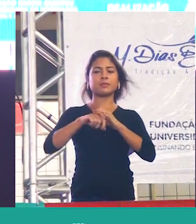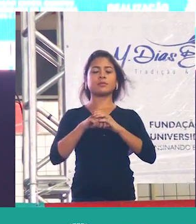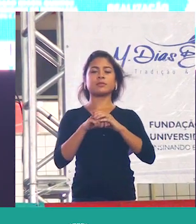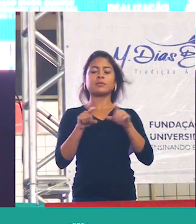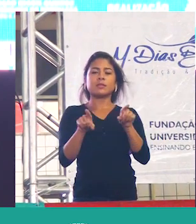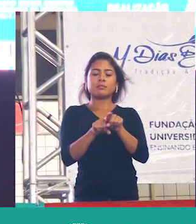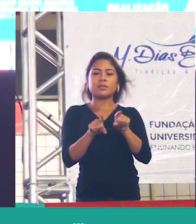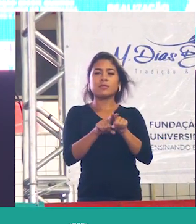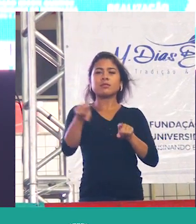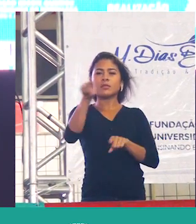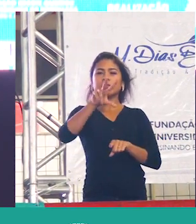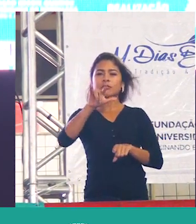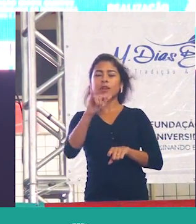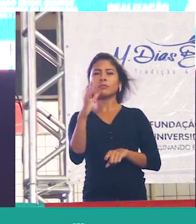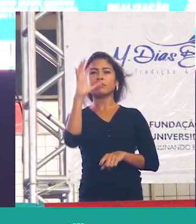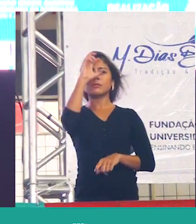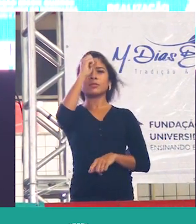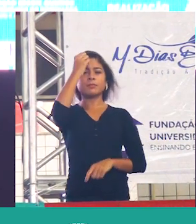crescer